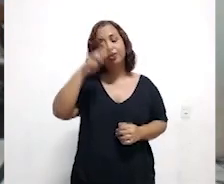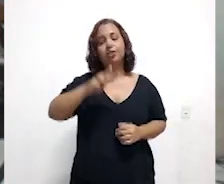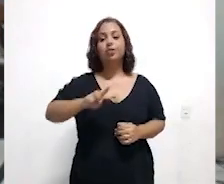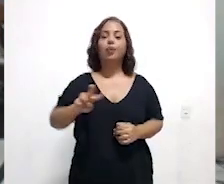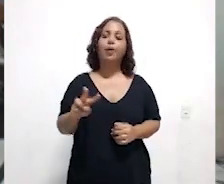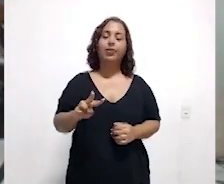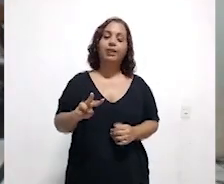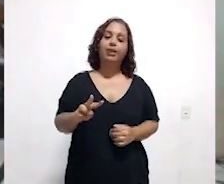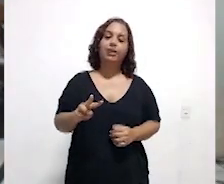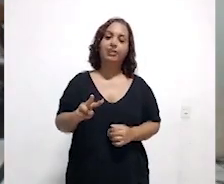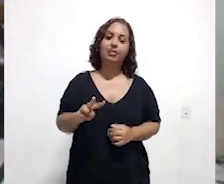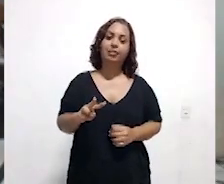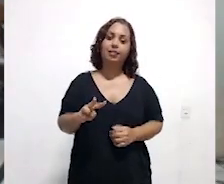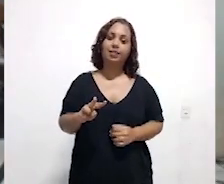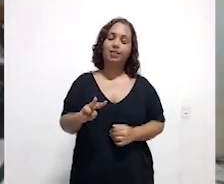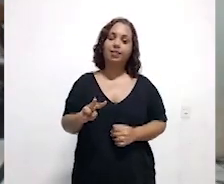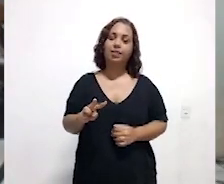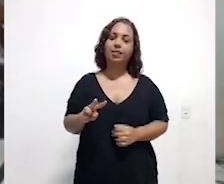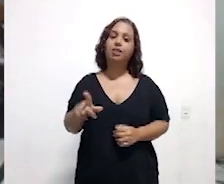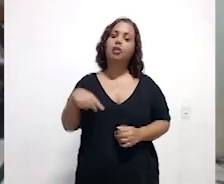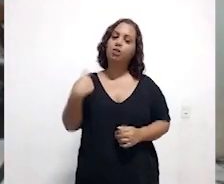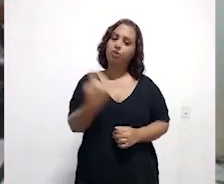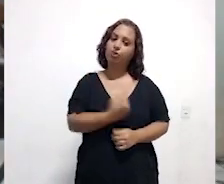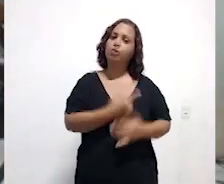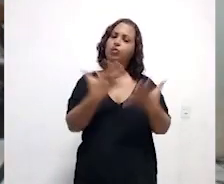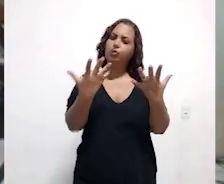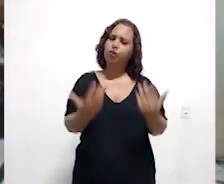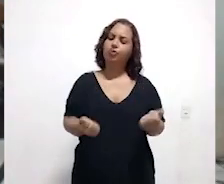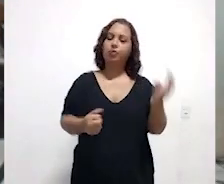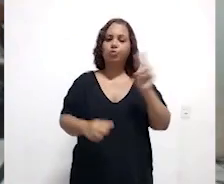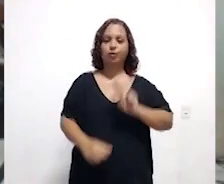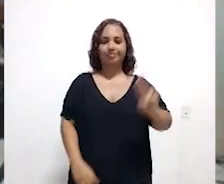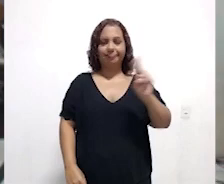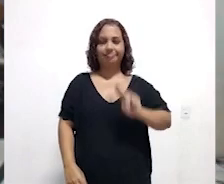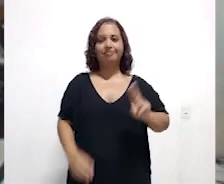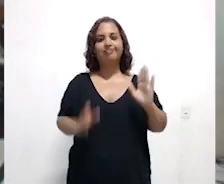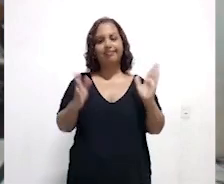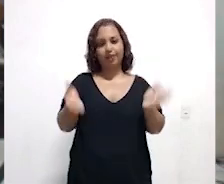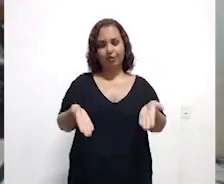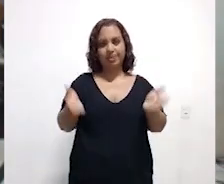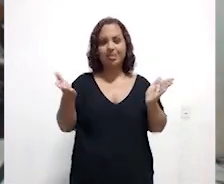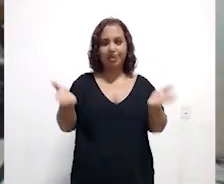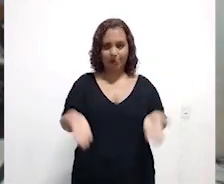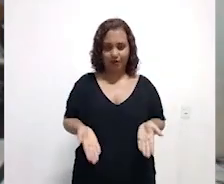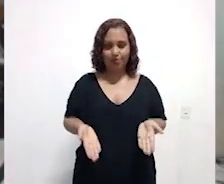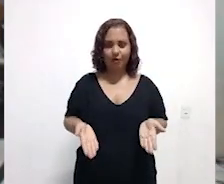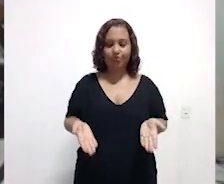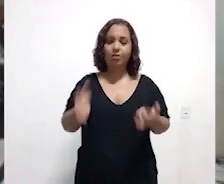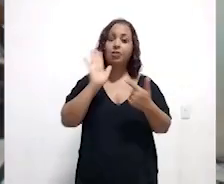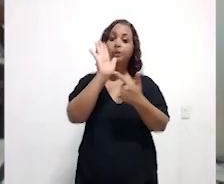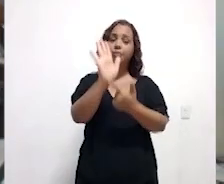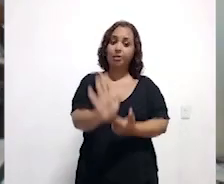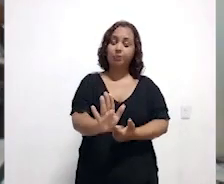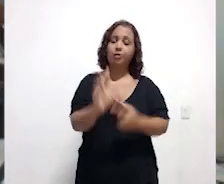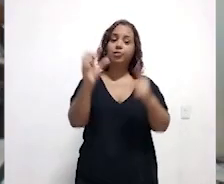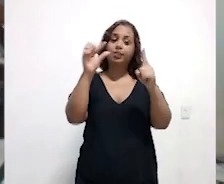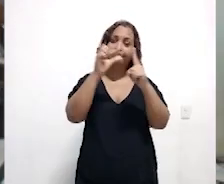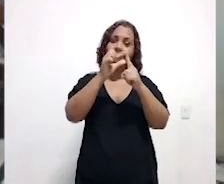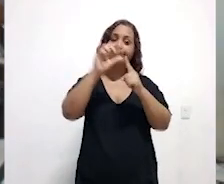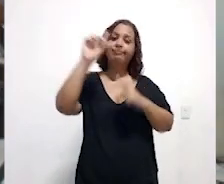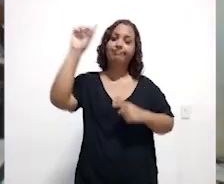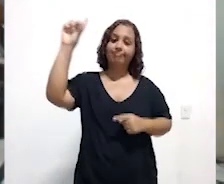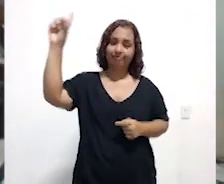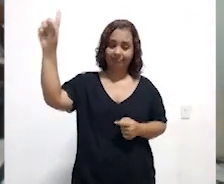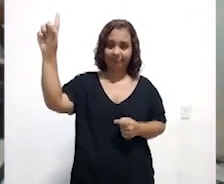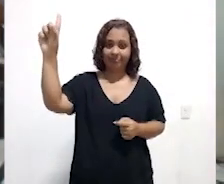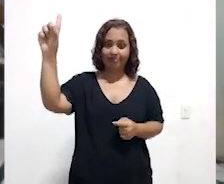que é a que nós vamos usar hoje para expor a palavra de Deus e